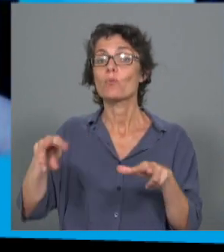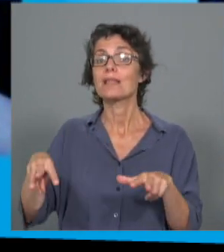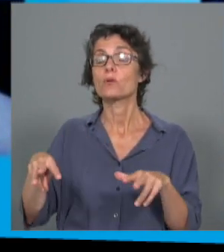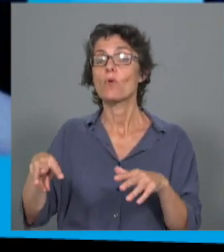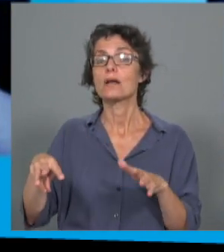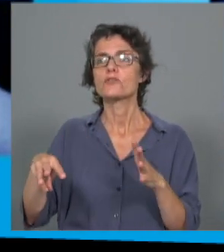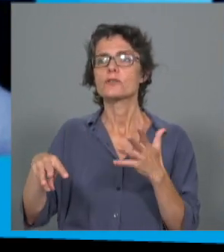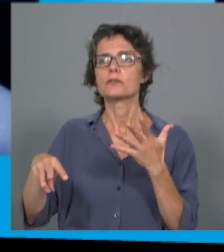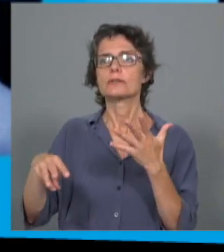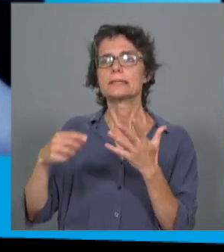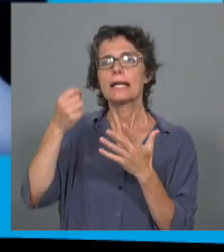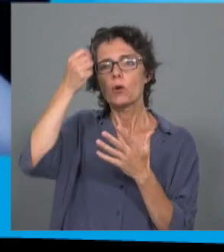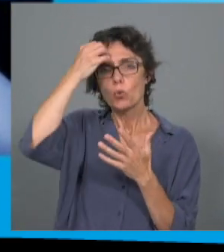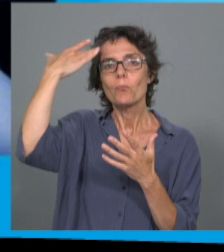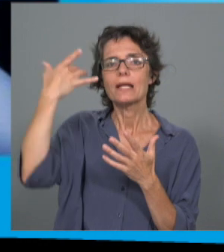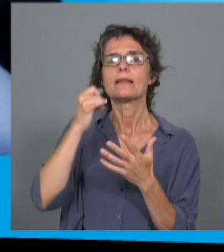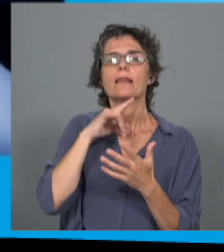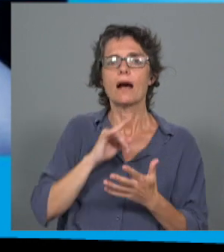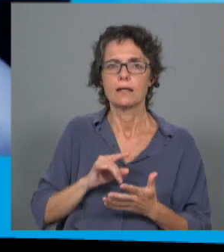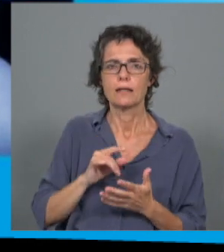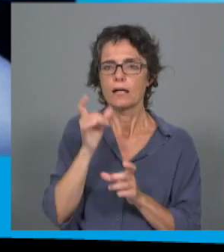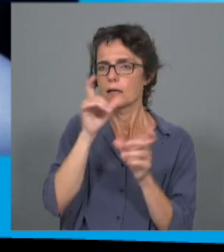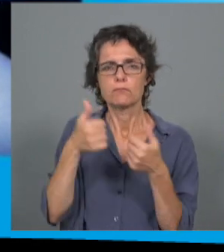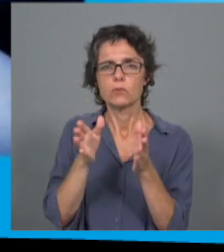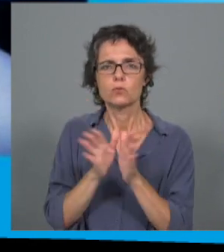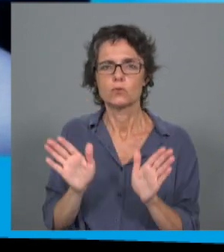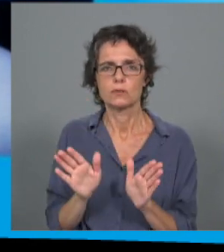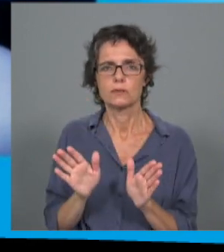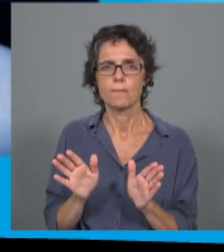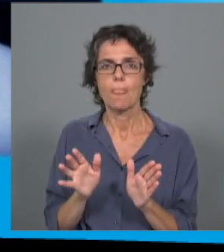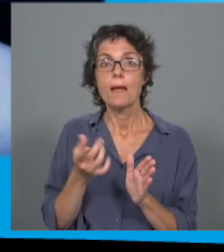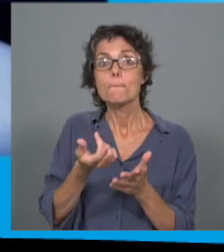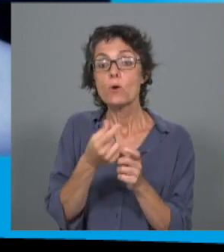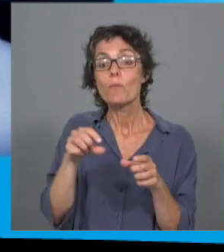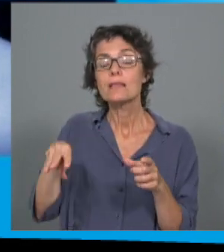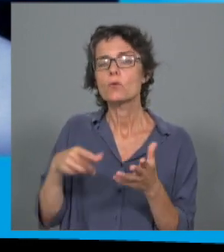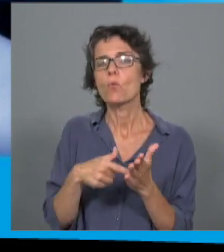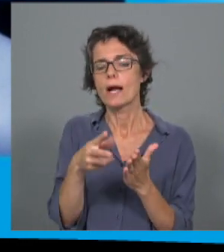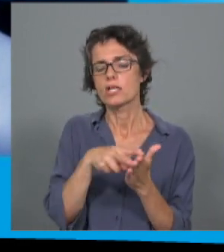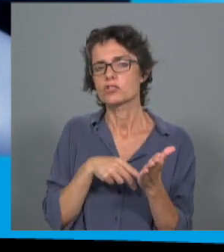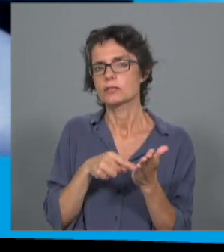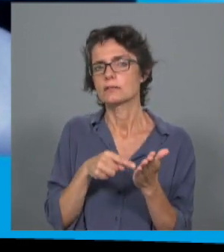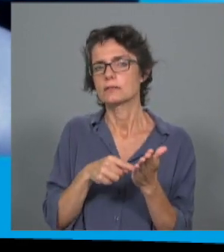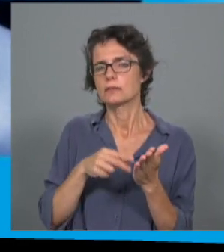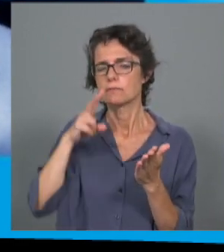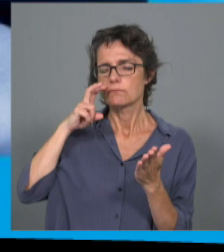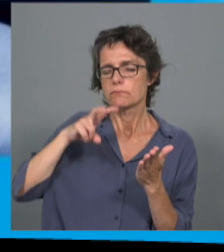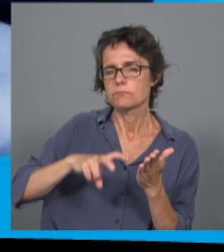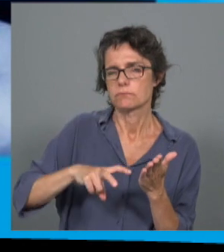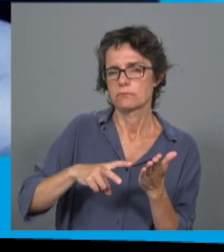todos. No entanto, é uma linguagem que procura este cuidado particular com a profundidade